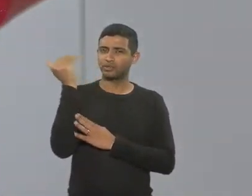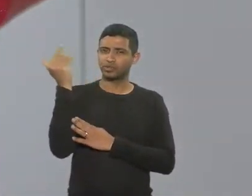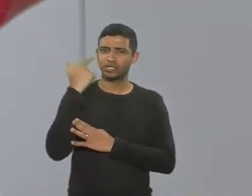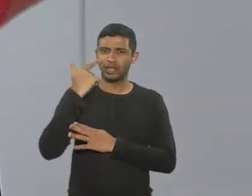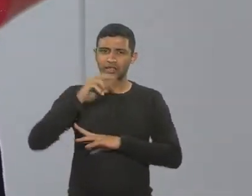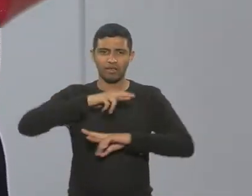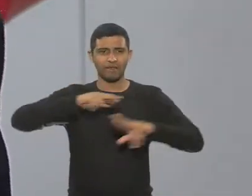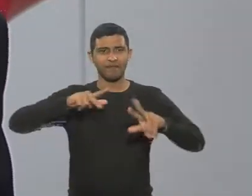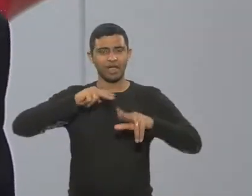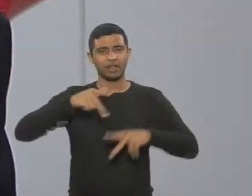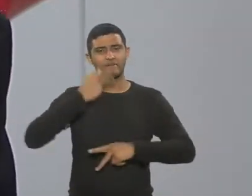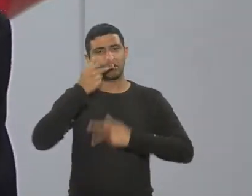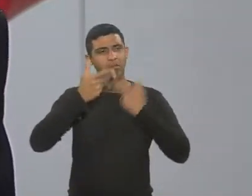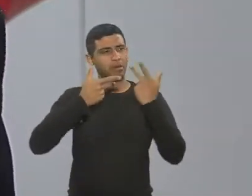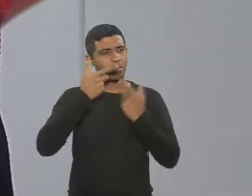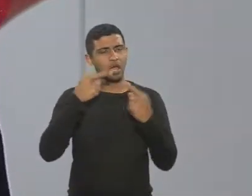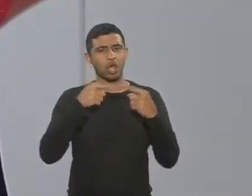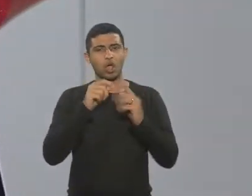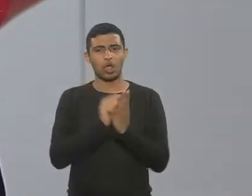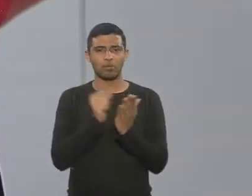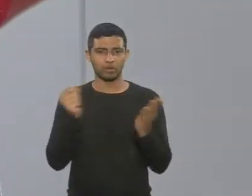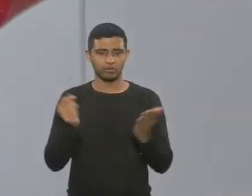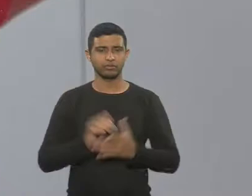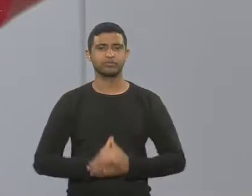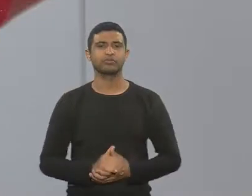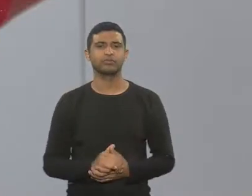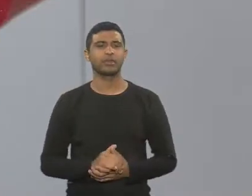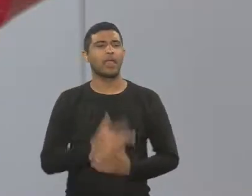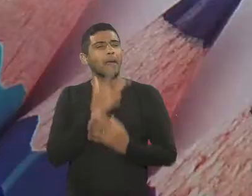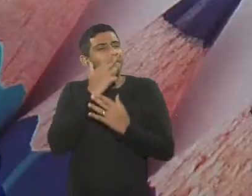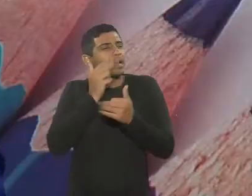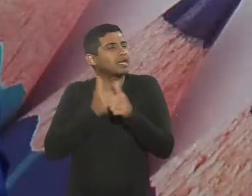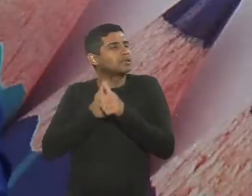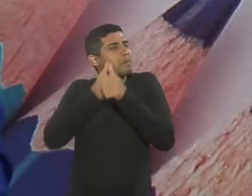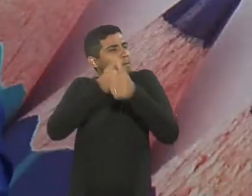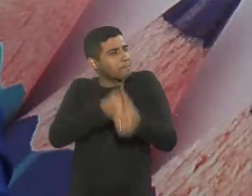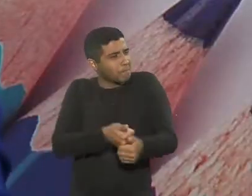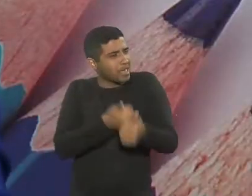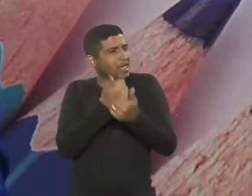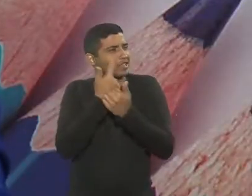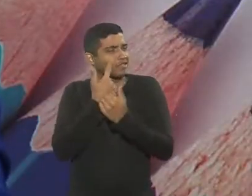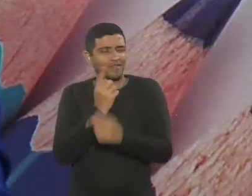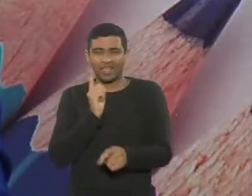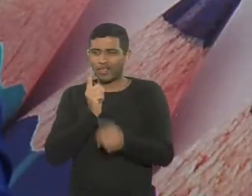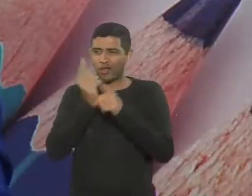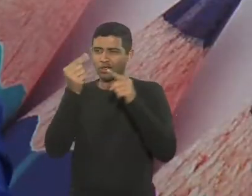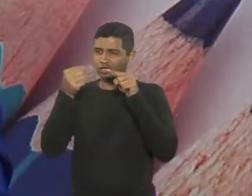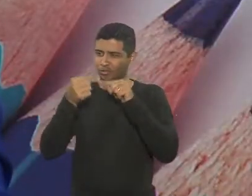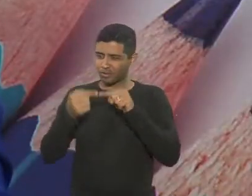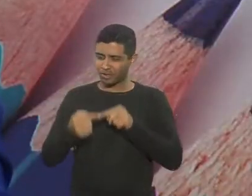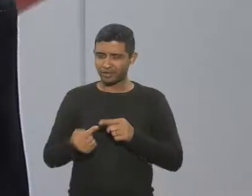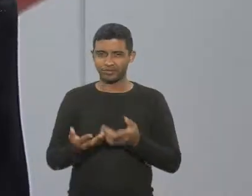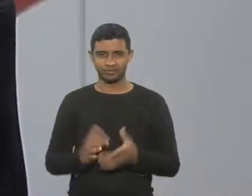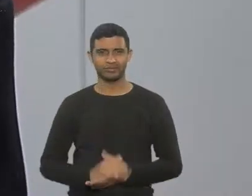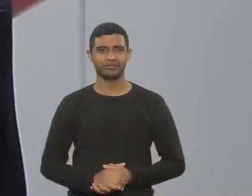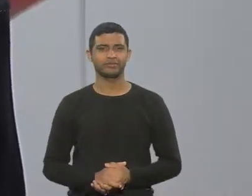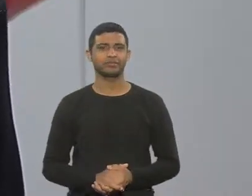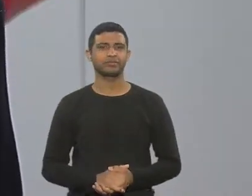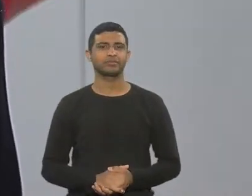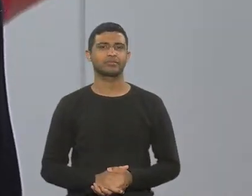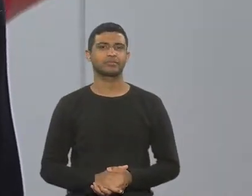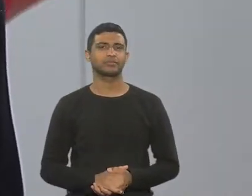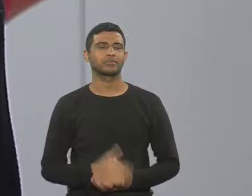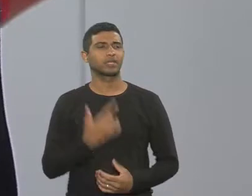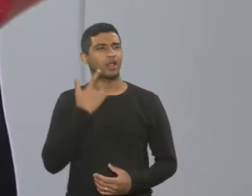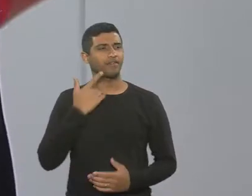do que aquela narrativa tradicional do jornalismo, que é na terceira pessoa do singular. Porque chega mais perto de você, Isso. tem mais identificação. Então, essa primeira marca, né, assim, isso